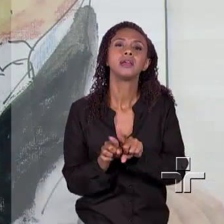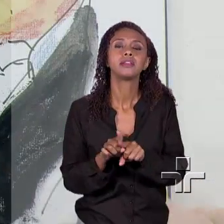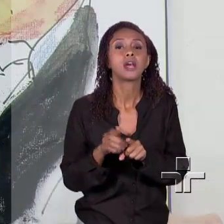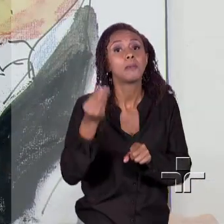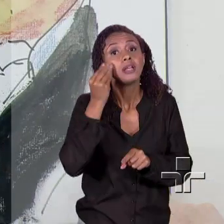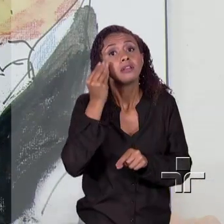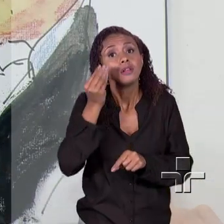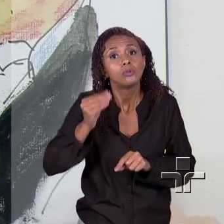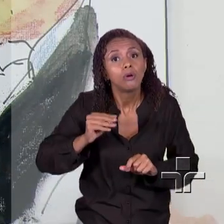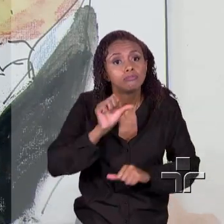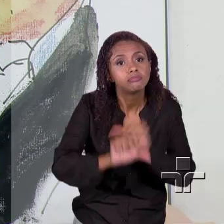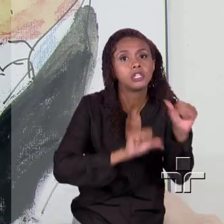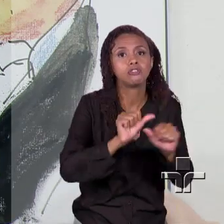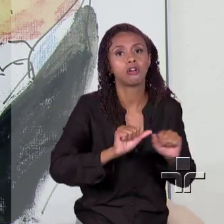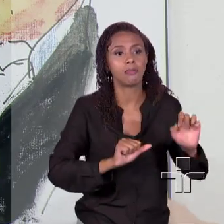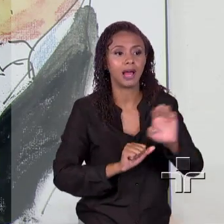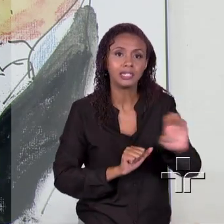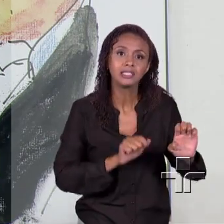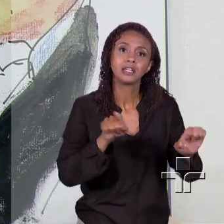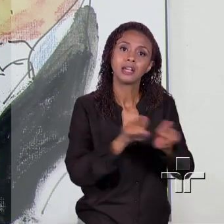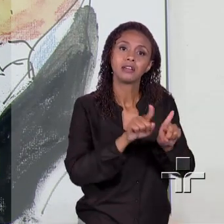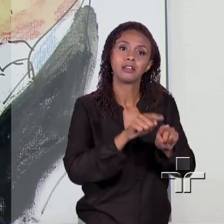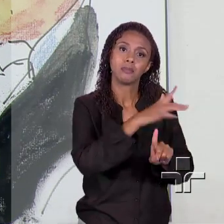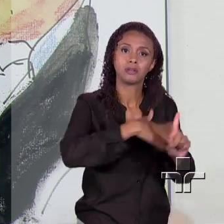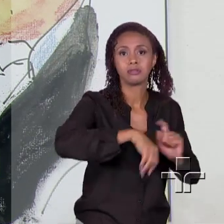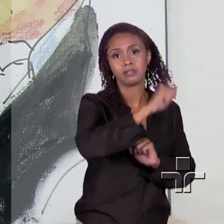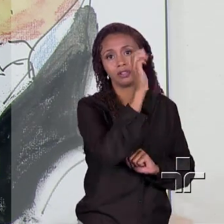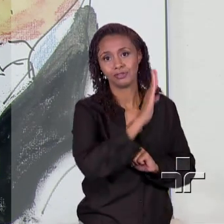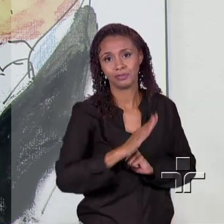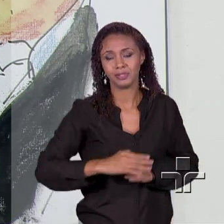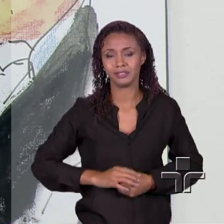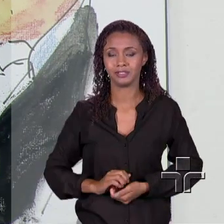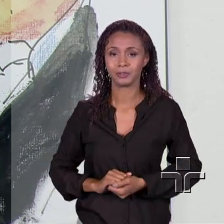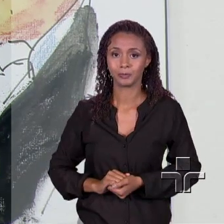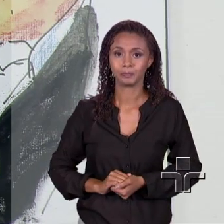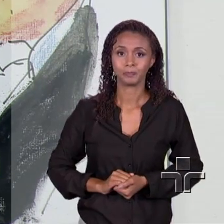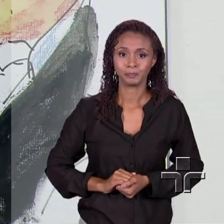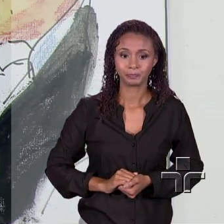sociedade brasileira. Rodolfo. Oi, Jimmy.